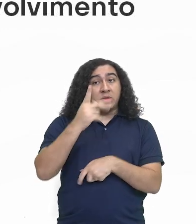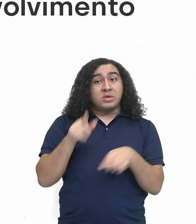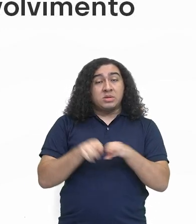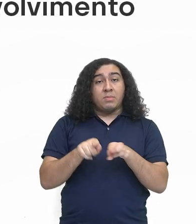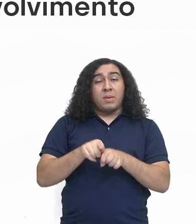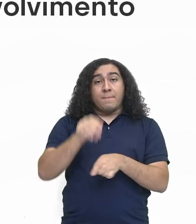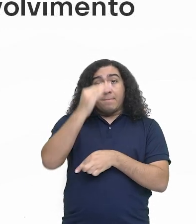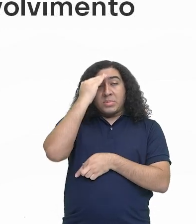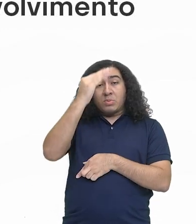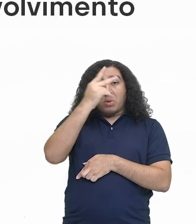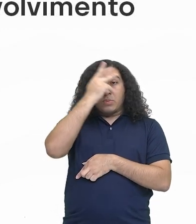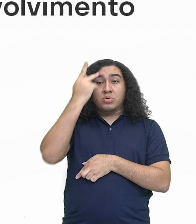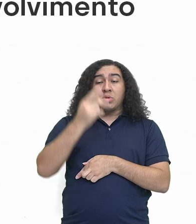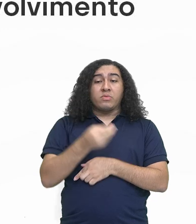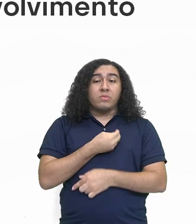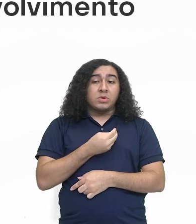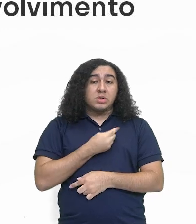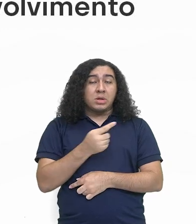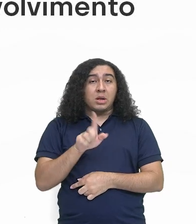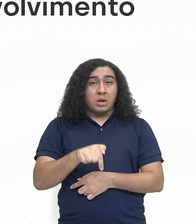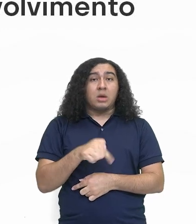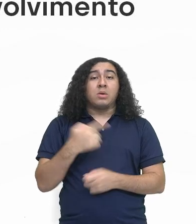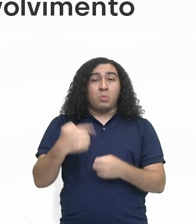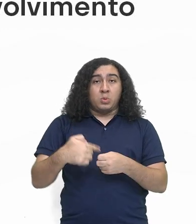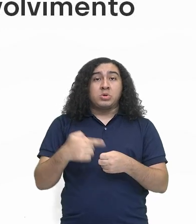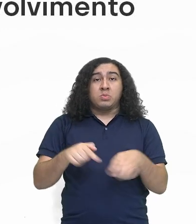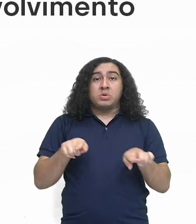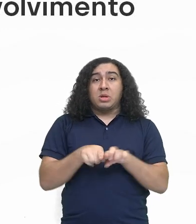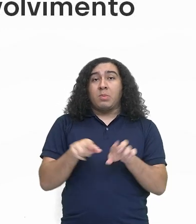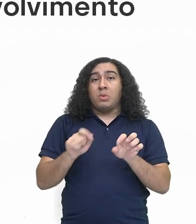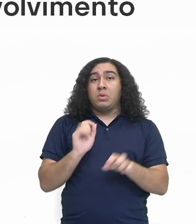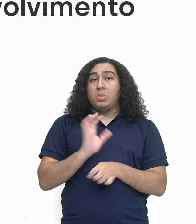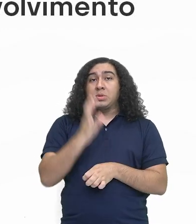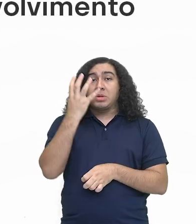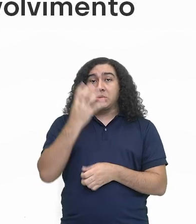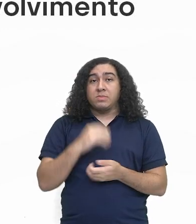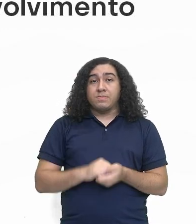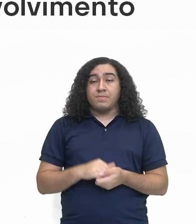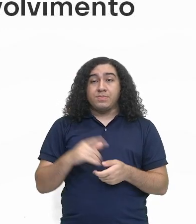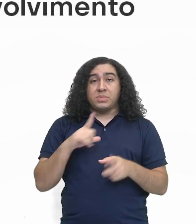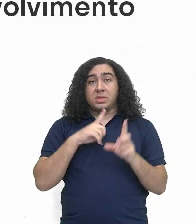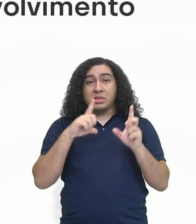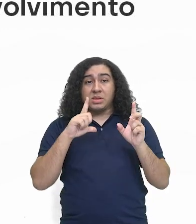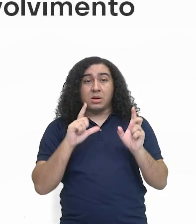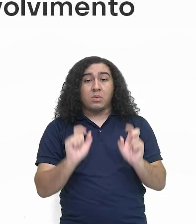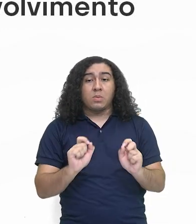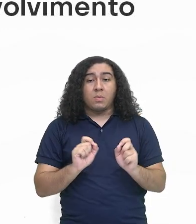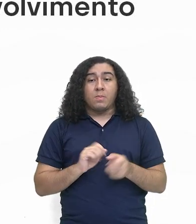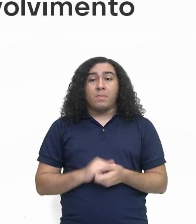principalmente as pessoas que moram em Parintins, elas acabam destinando